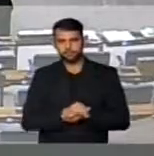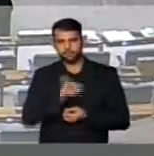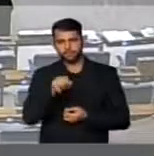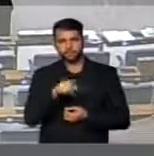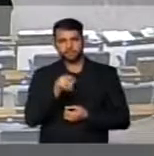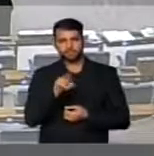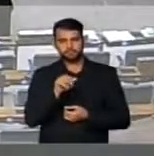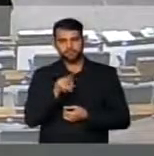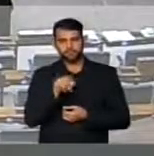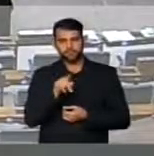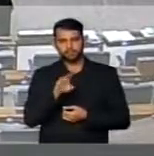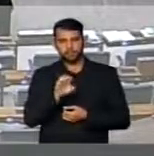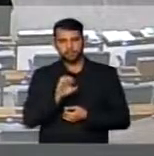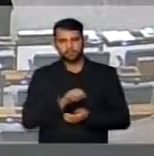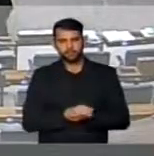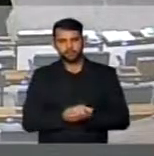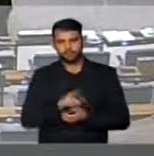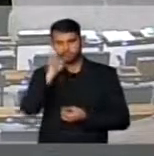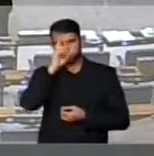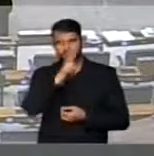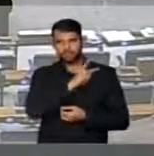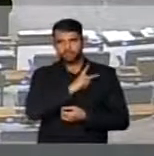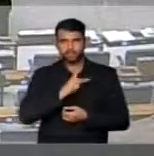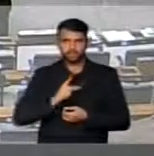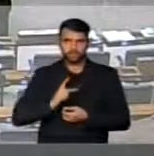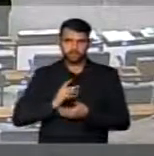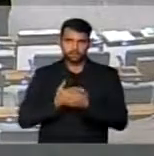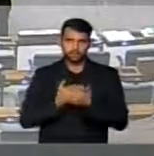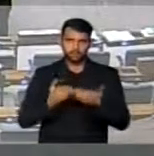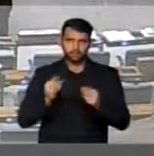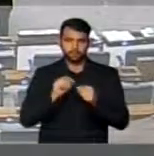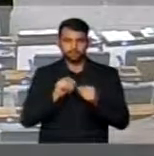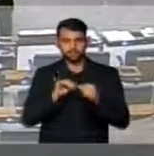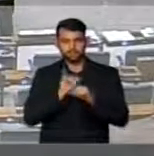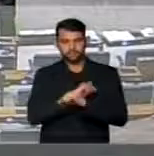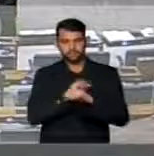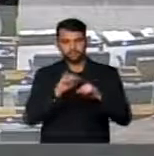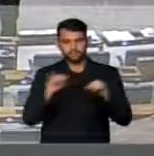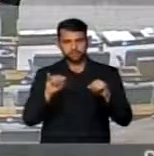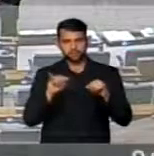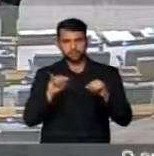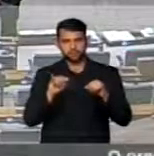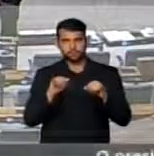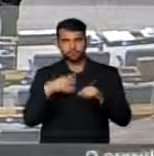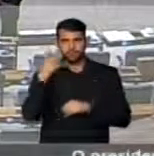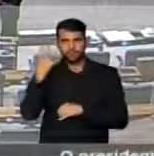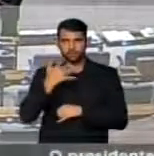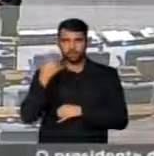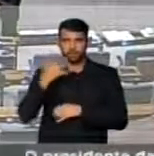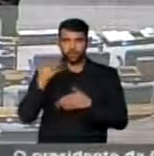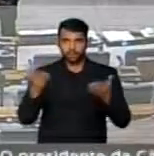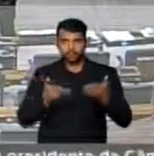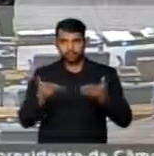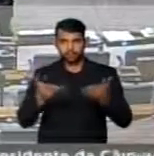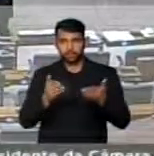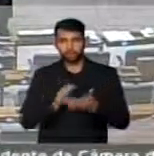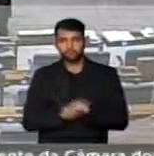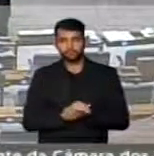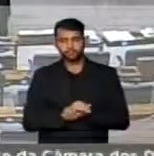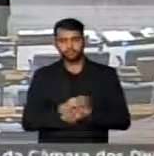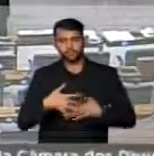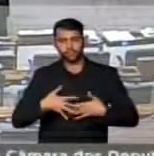Janete Capibaribe. Senhor presidente, faço um registro dessa tribuna agora